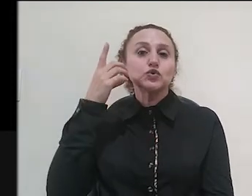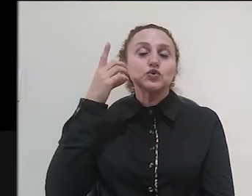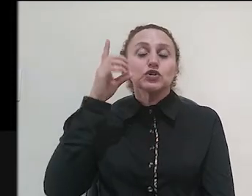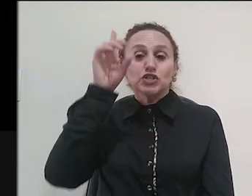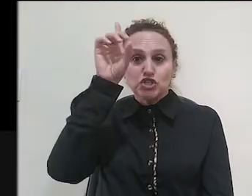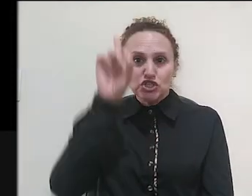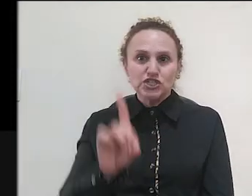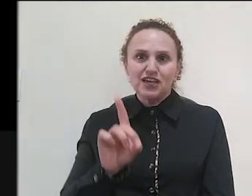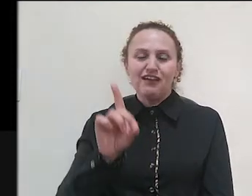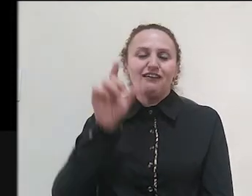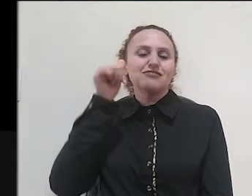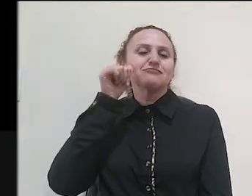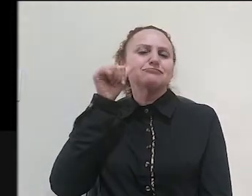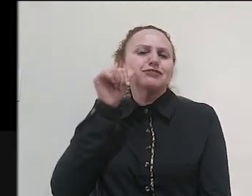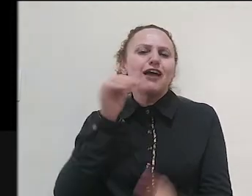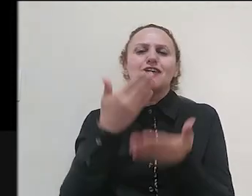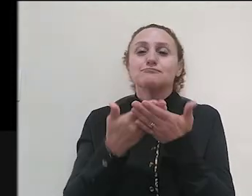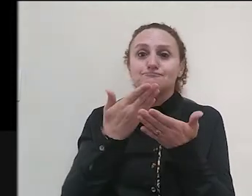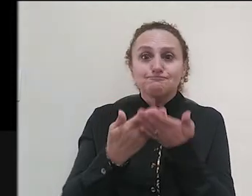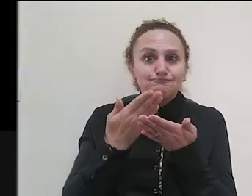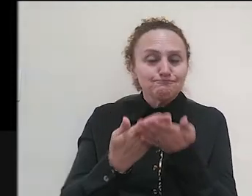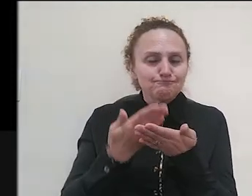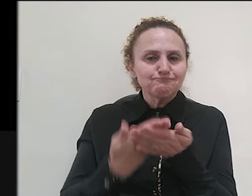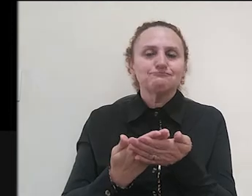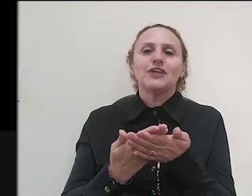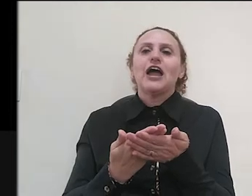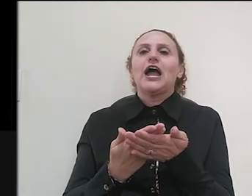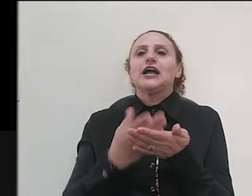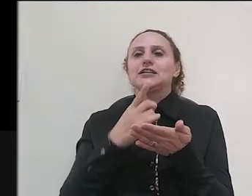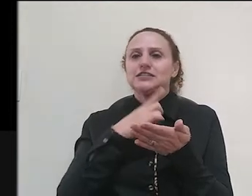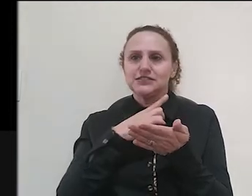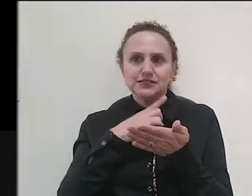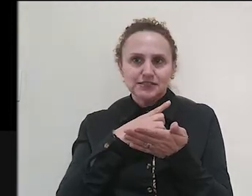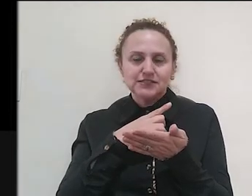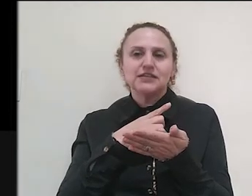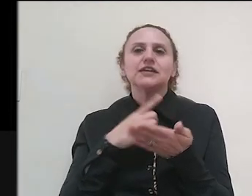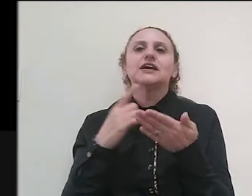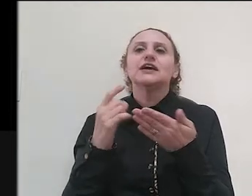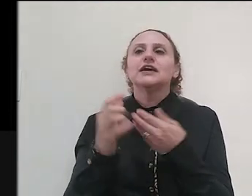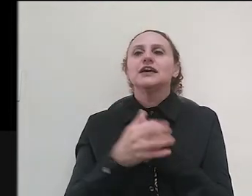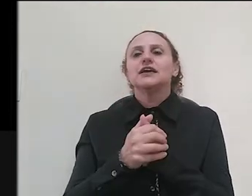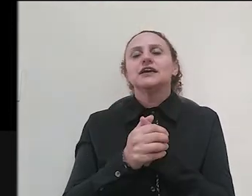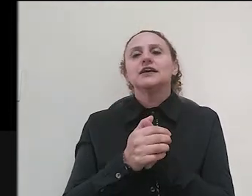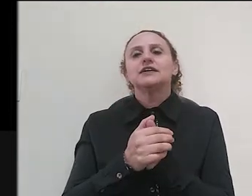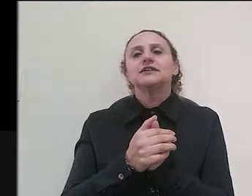mulher, principalmente os direitos de estudar, que é o texto da Mary Wollstonecraft, que acontece aqui.